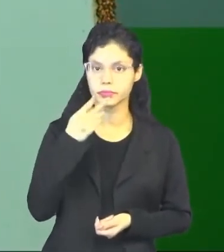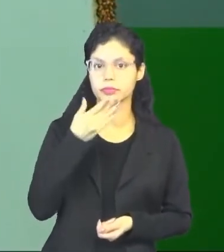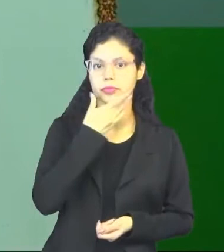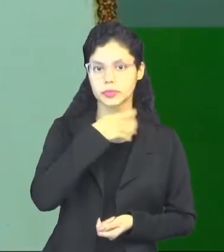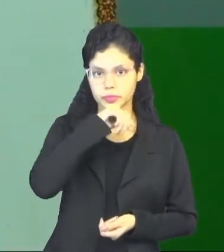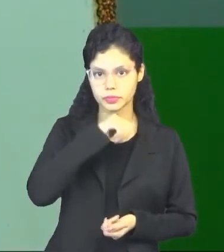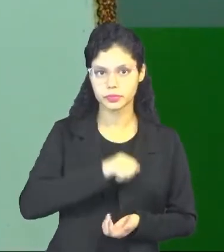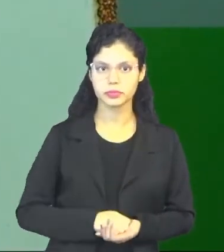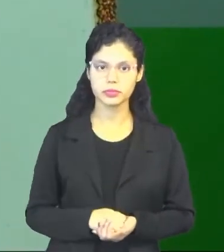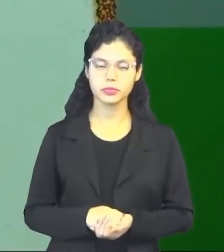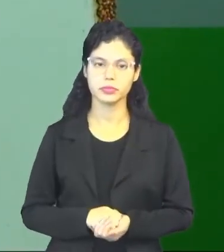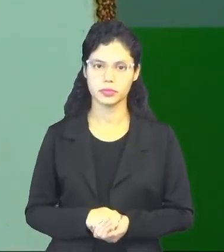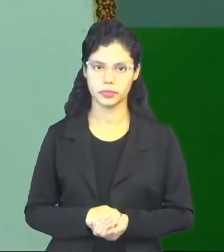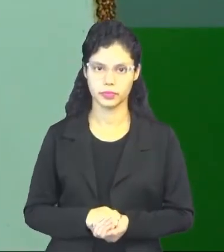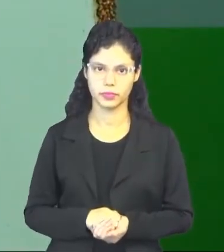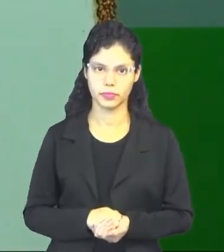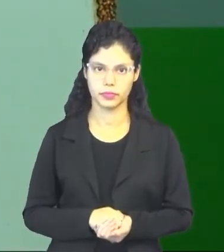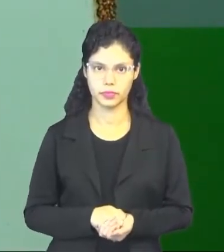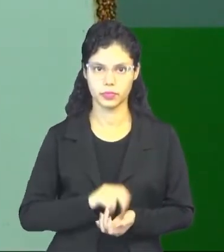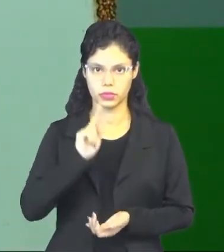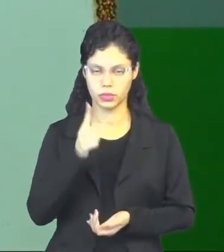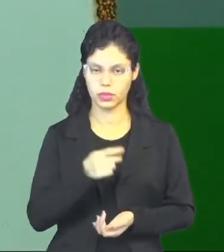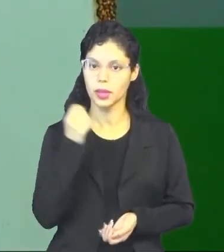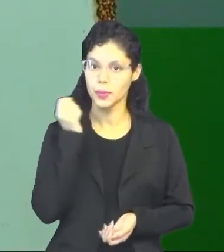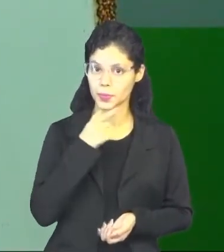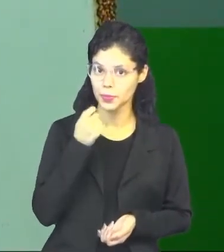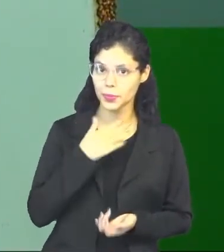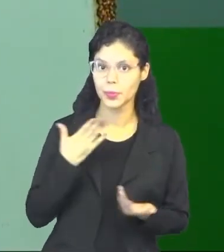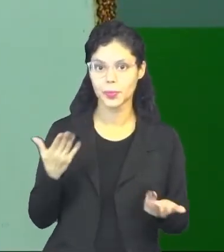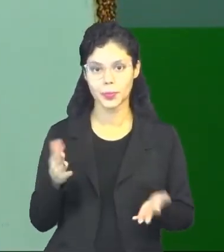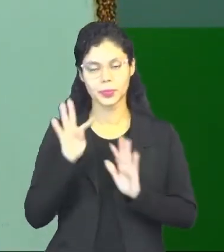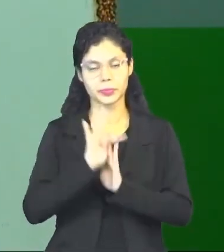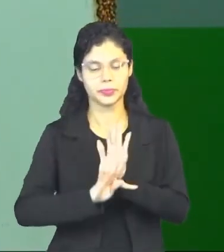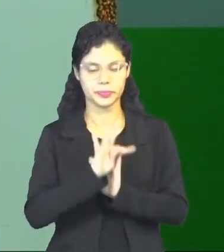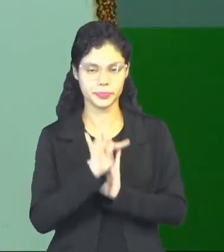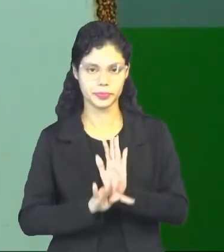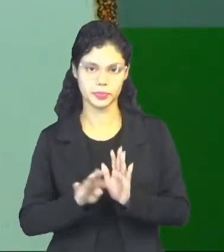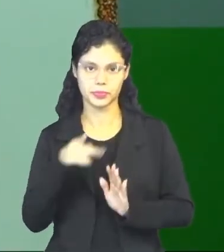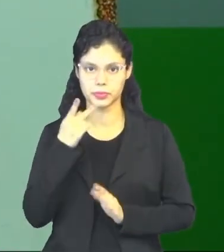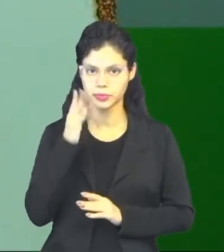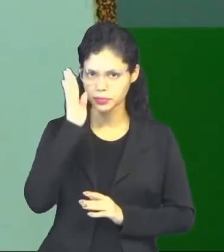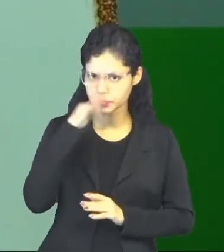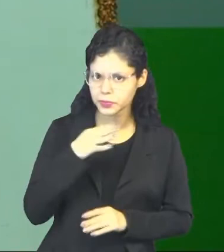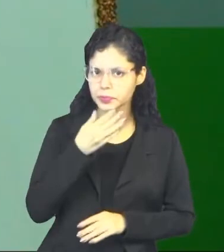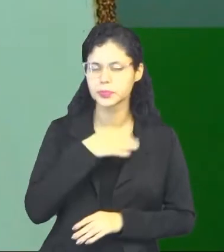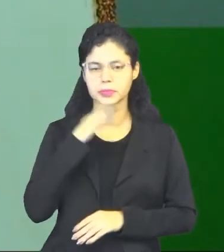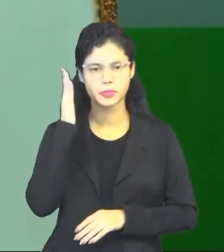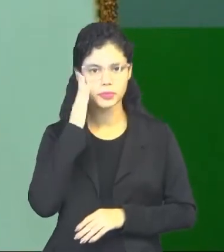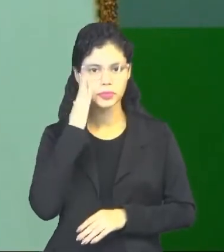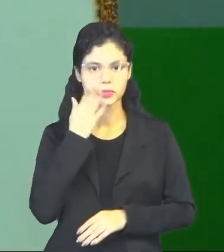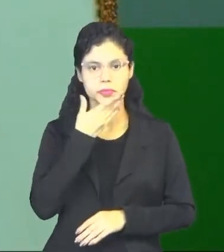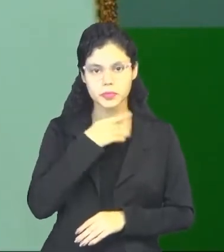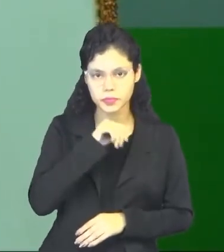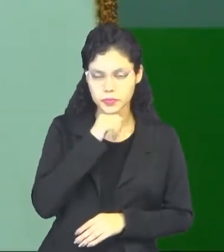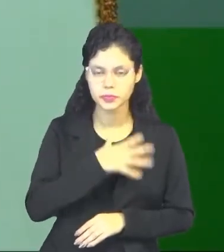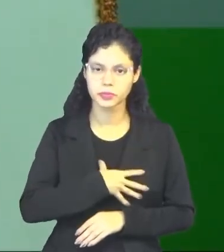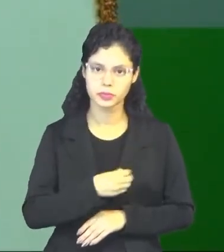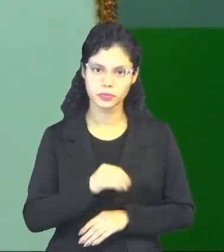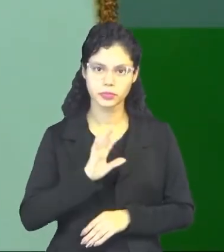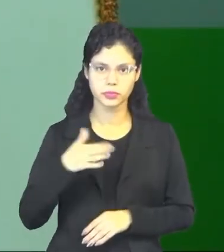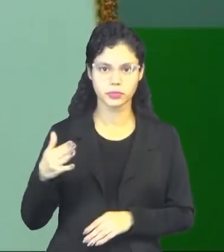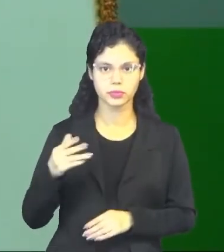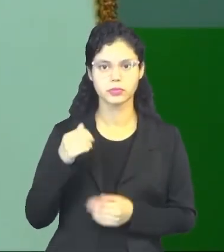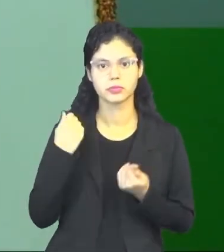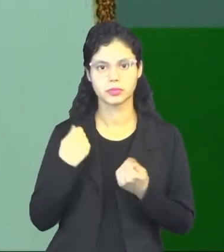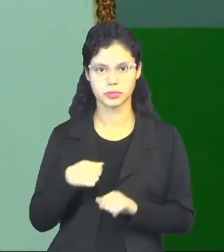pai. O humor, a parte engraçada, né, do texto, ele está no mal entendido. O pai e o filho, quando ele fala